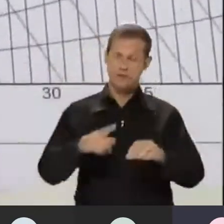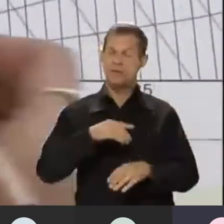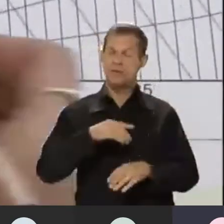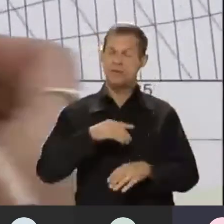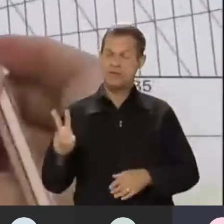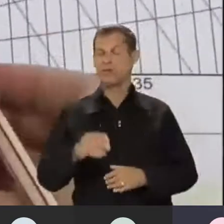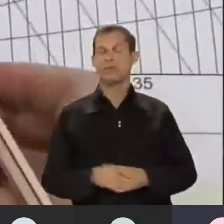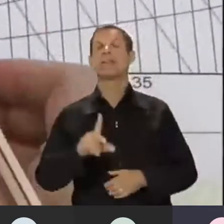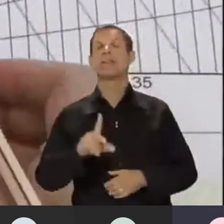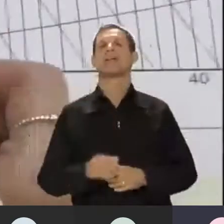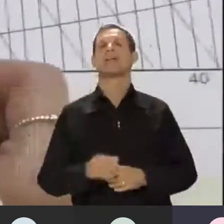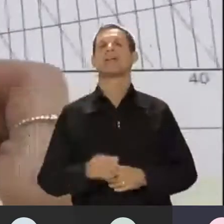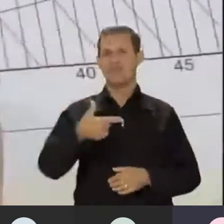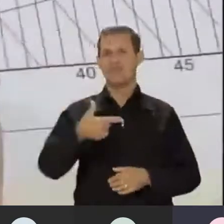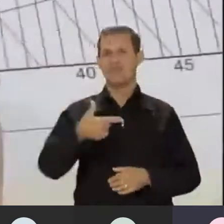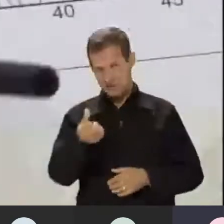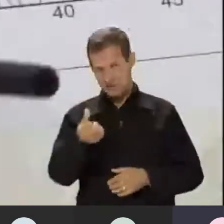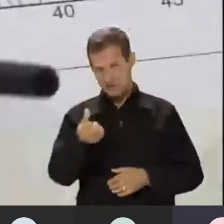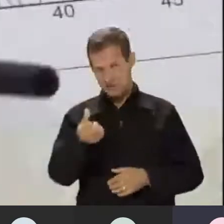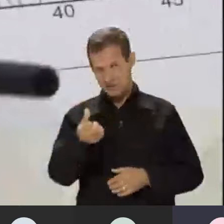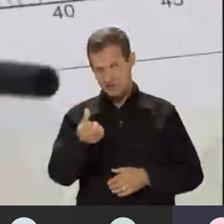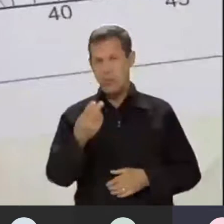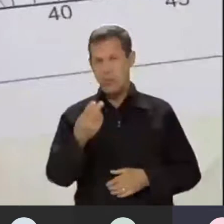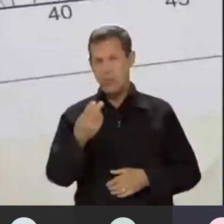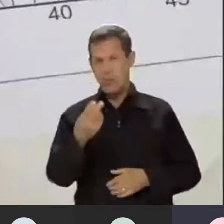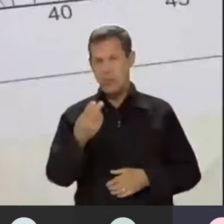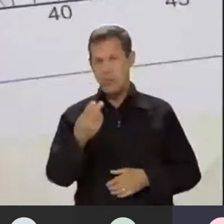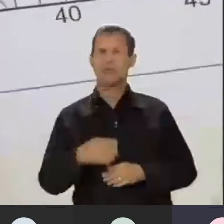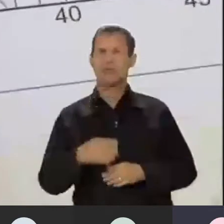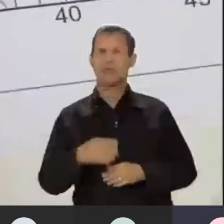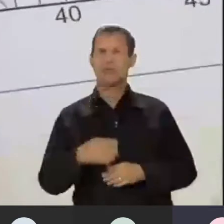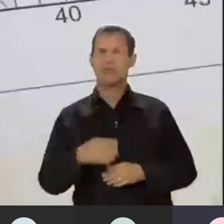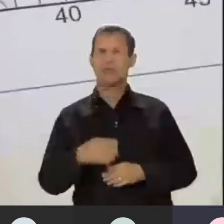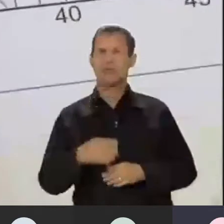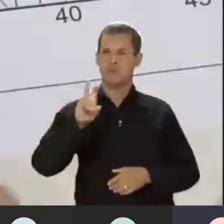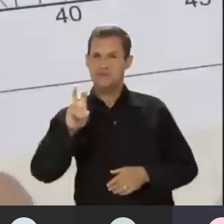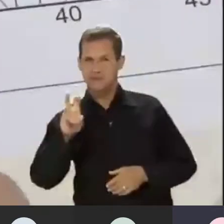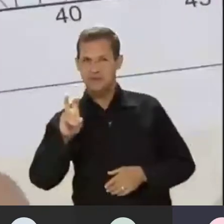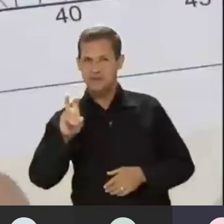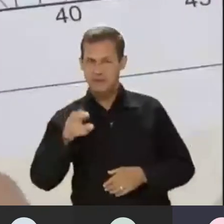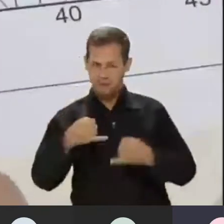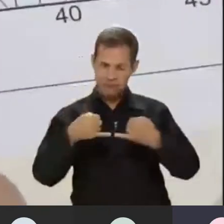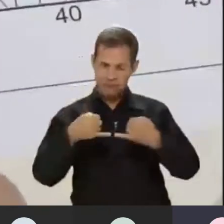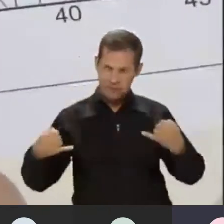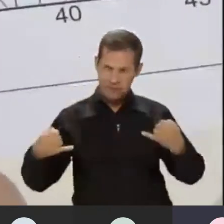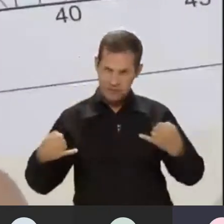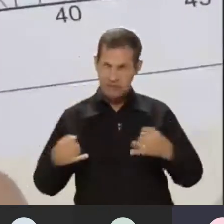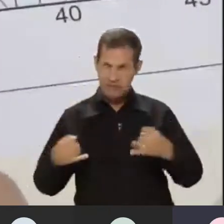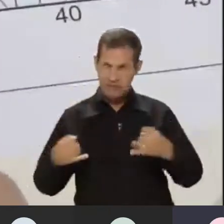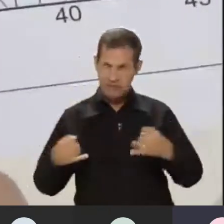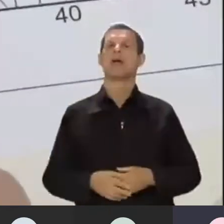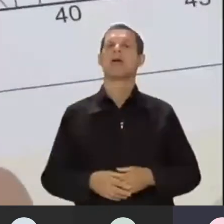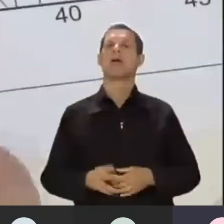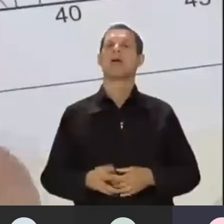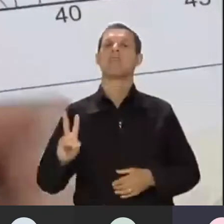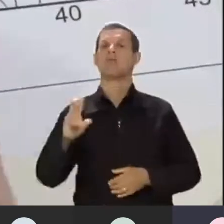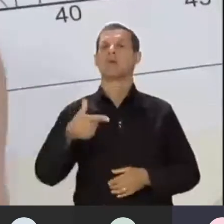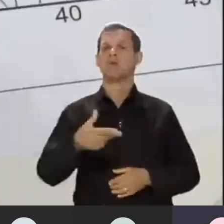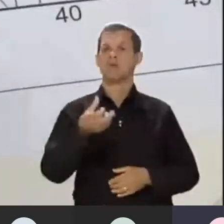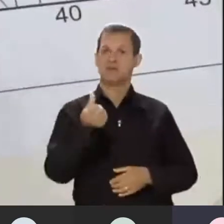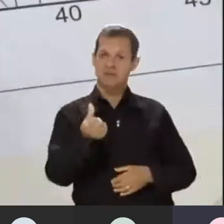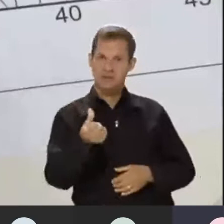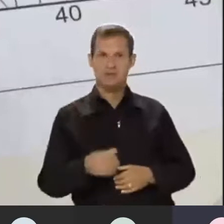que vai ser 26. Se está variando de 1 em 1, eu tenho aqui o valor de 25. A linha seguinte vai ser o meu